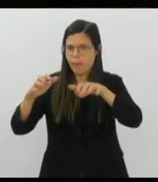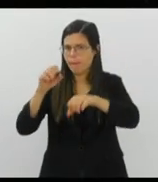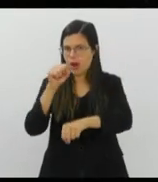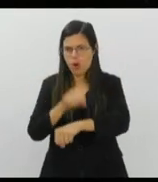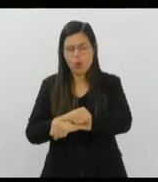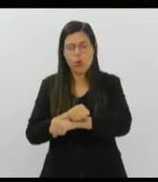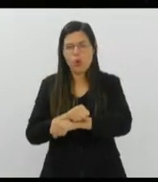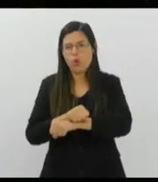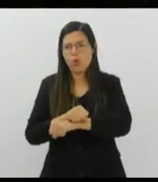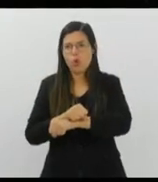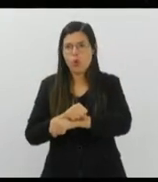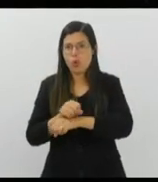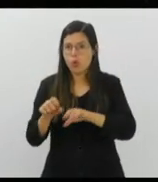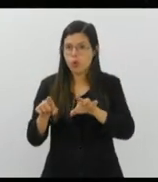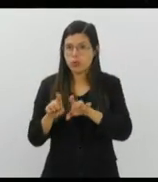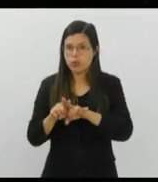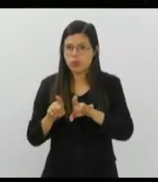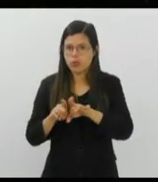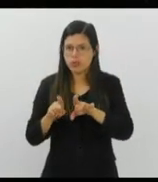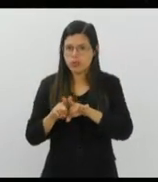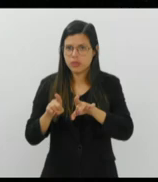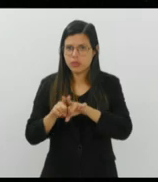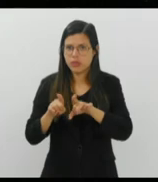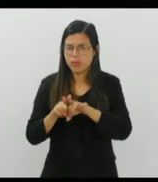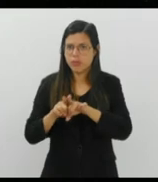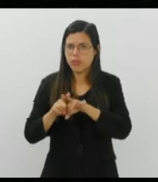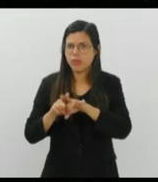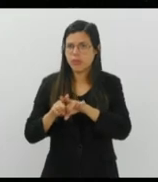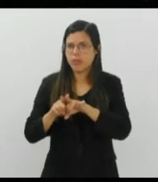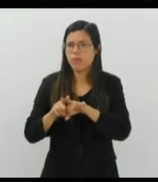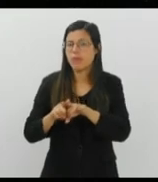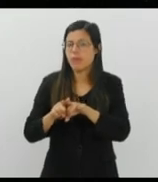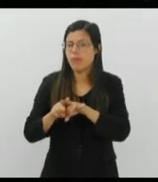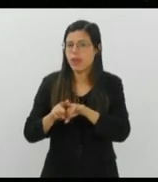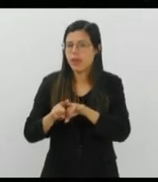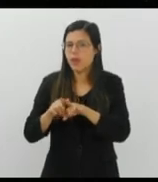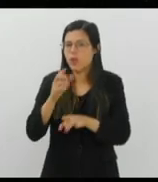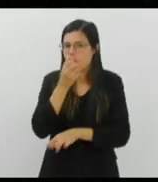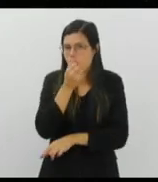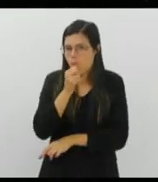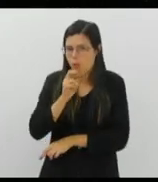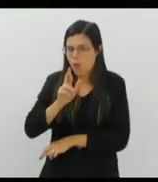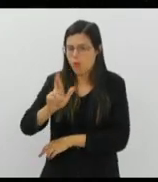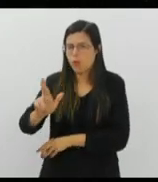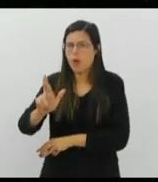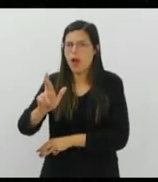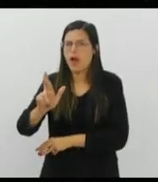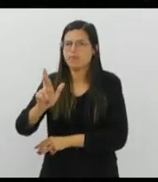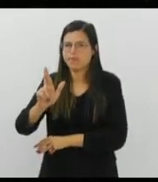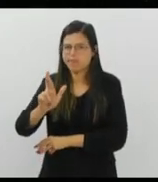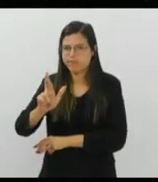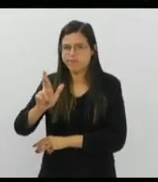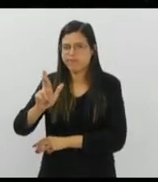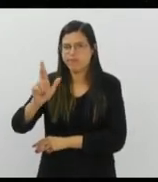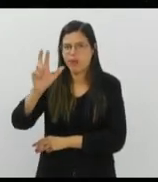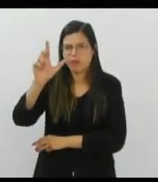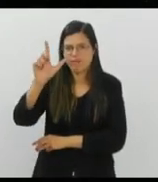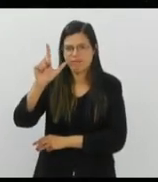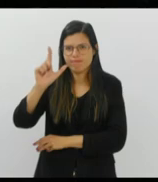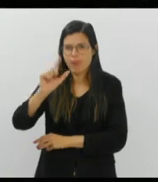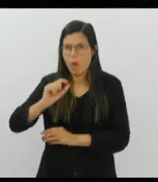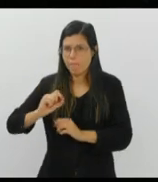uma queda fortíssima da umidade relativa do ar, o que prejudica